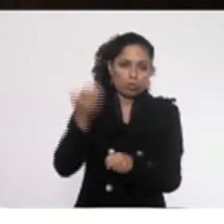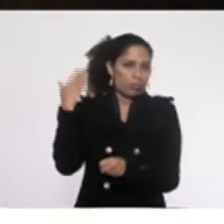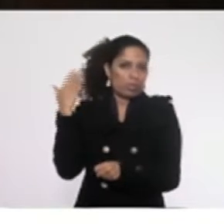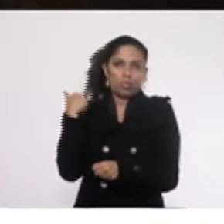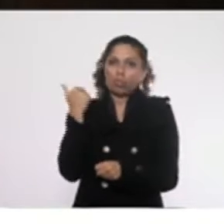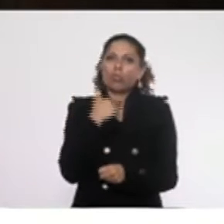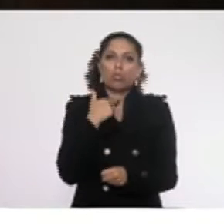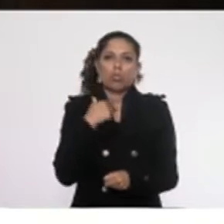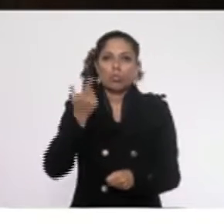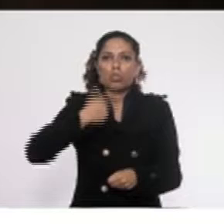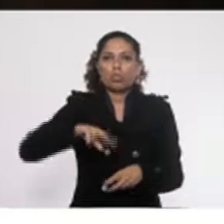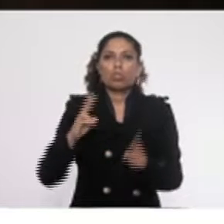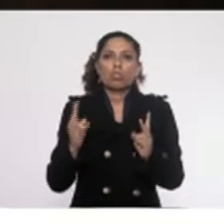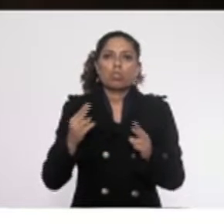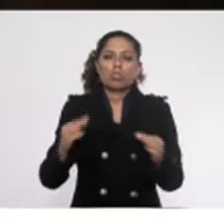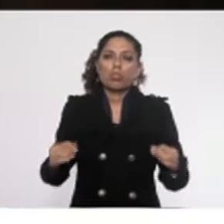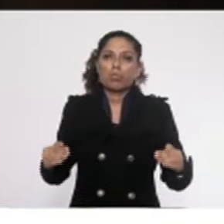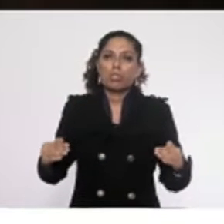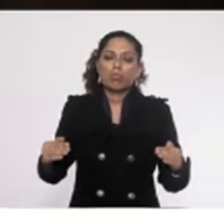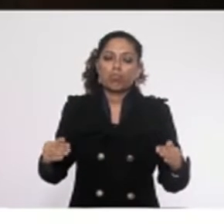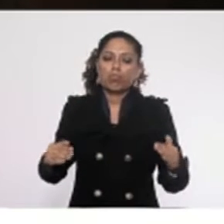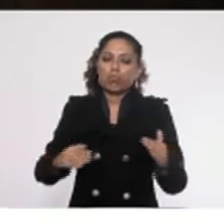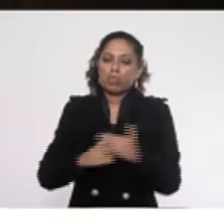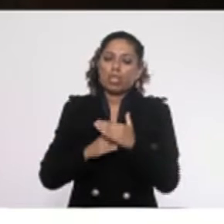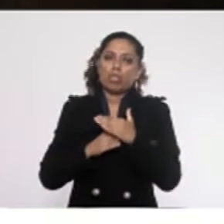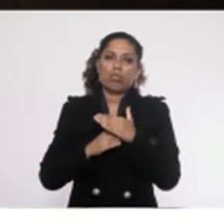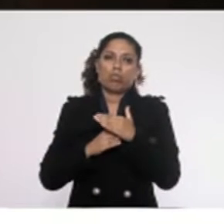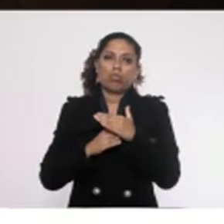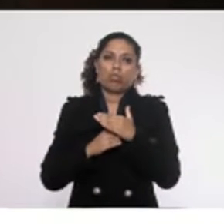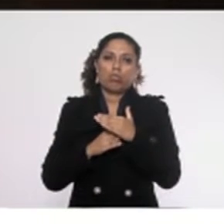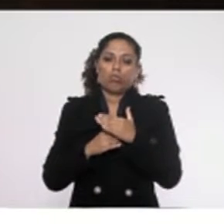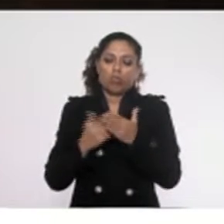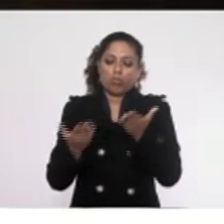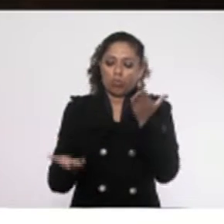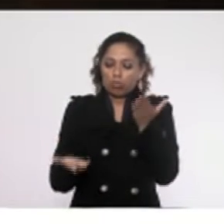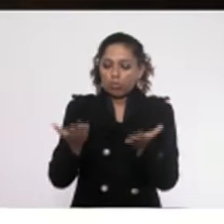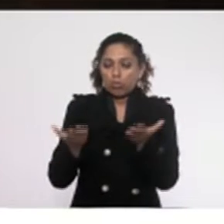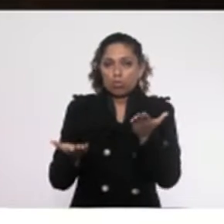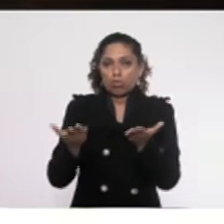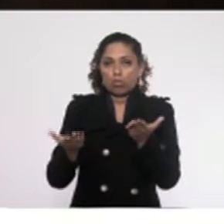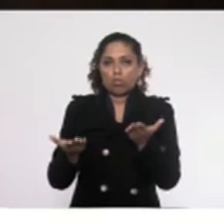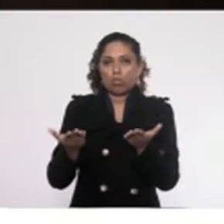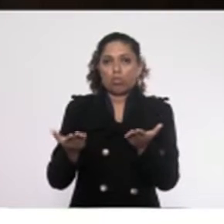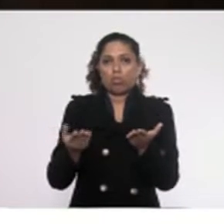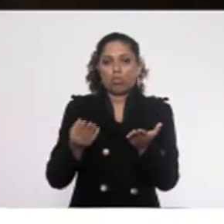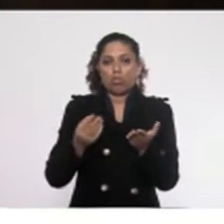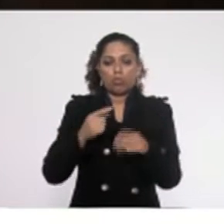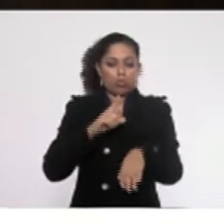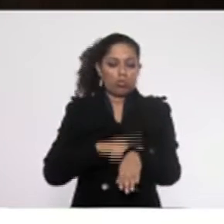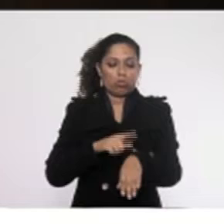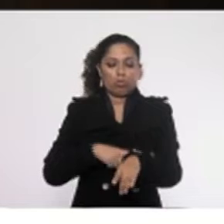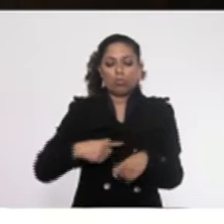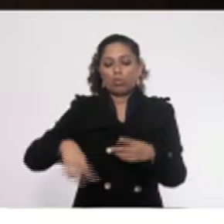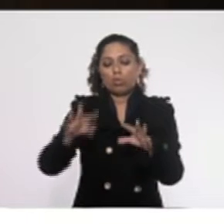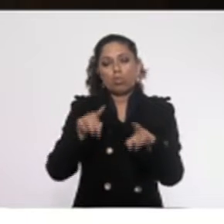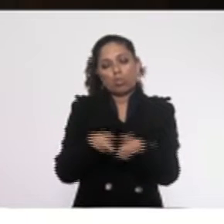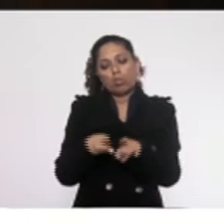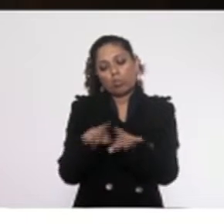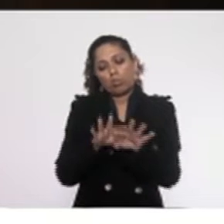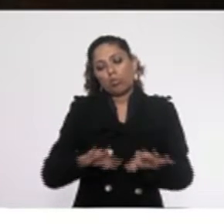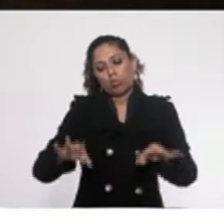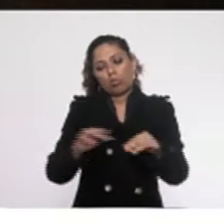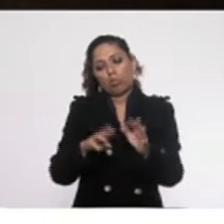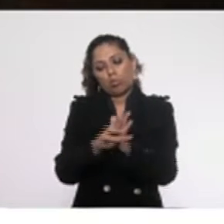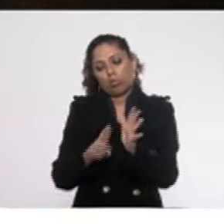sempre esbarraremos nessa questão temporal, cronológica. E também, em todos os relatórios,